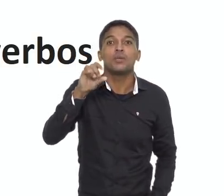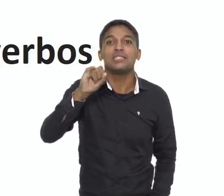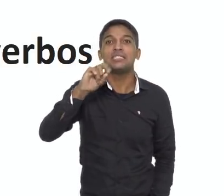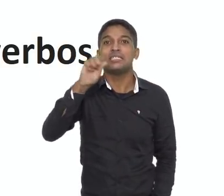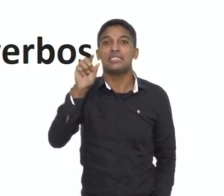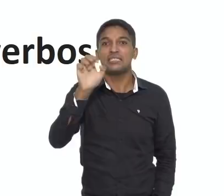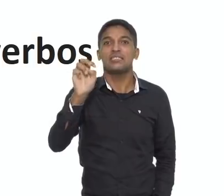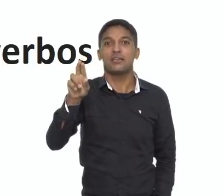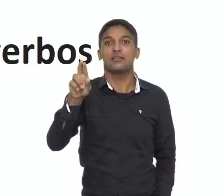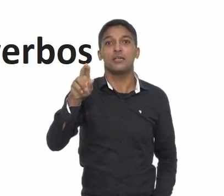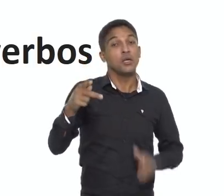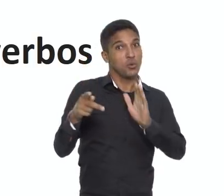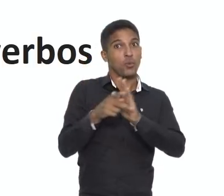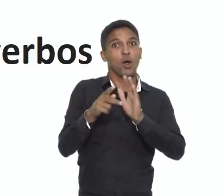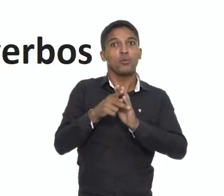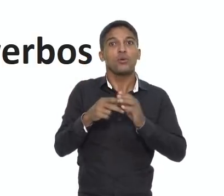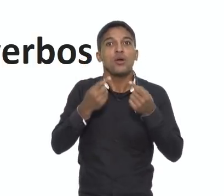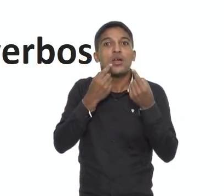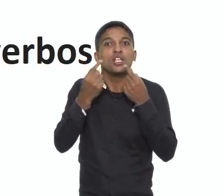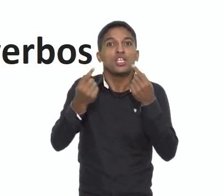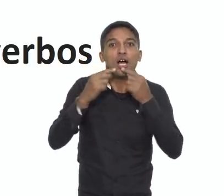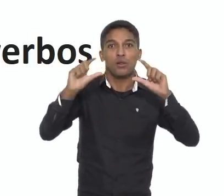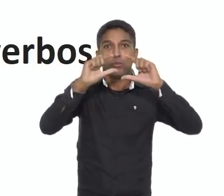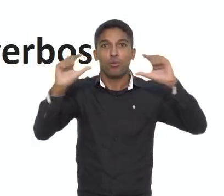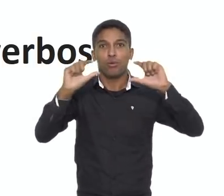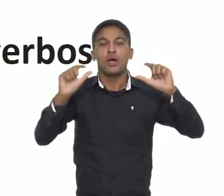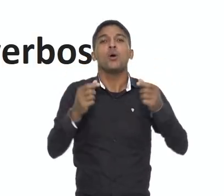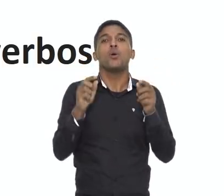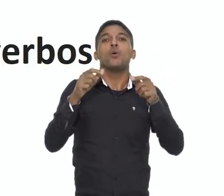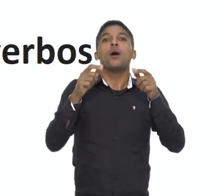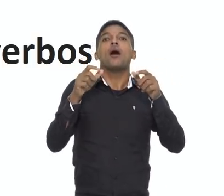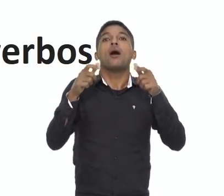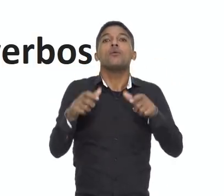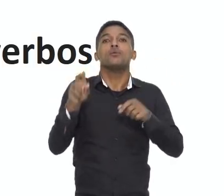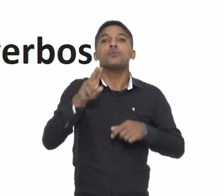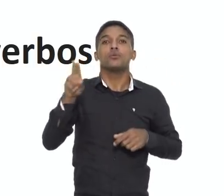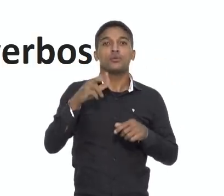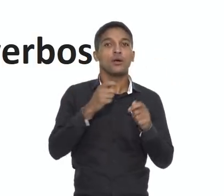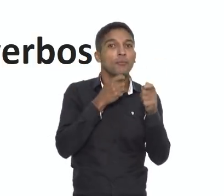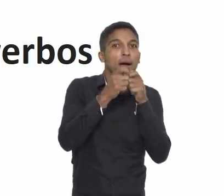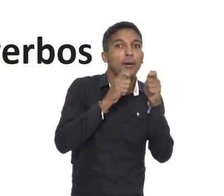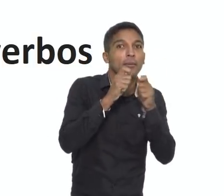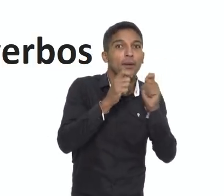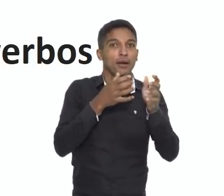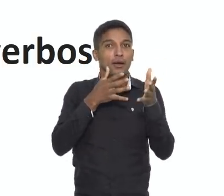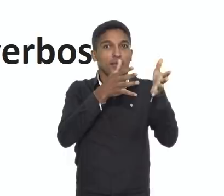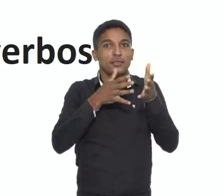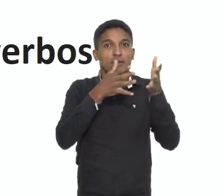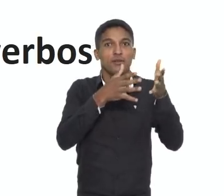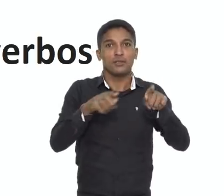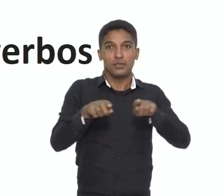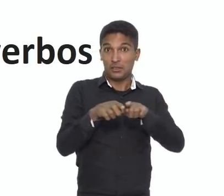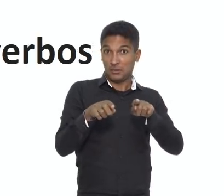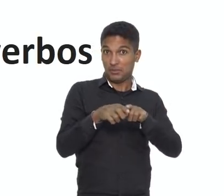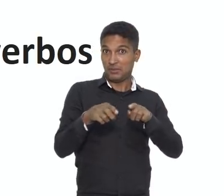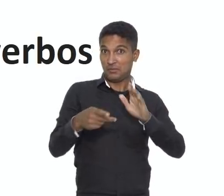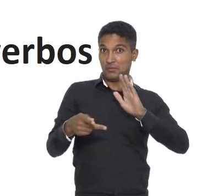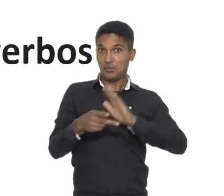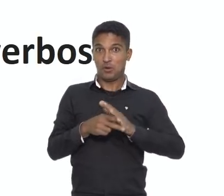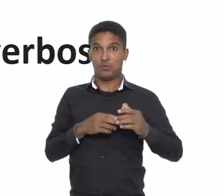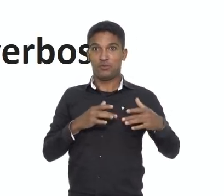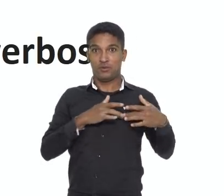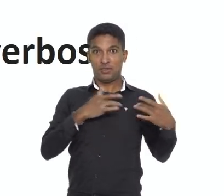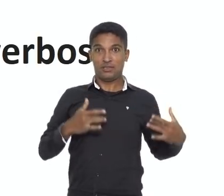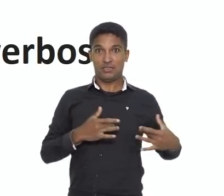diálogo. Geralmente são utilizados em entrevista, contos de ficção, romances, como o que nós estamos lendo